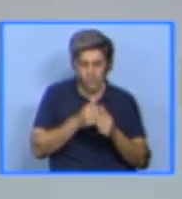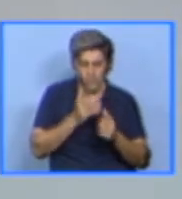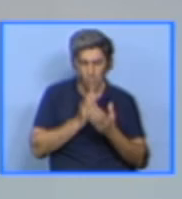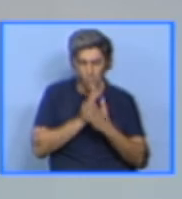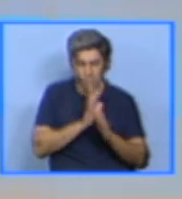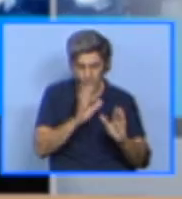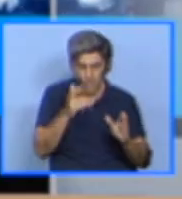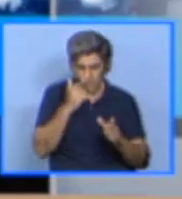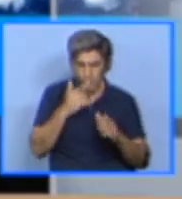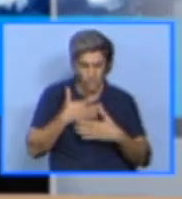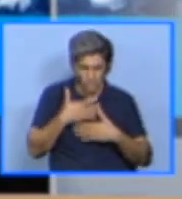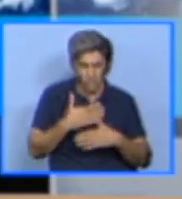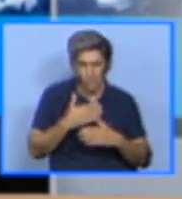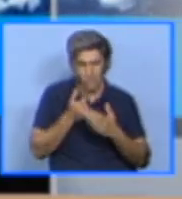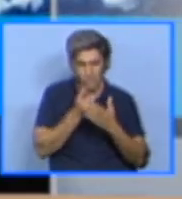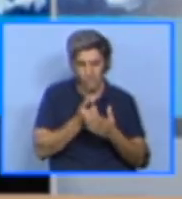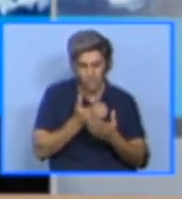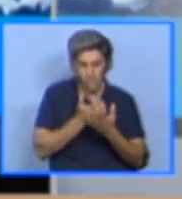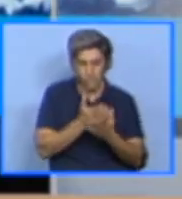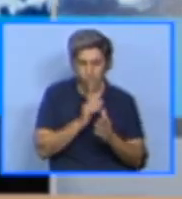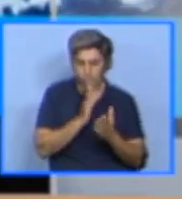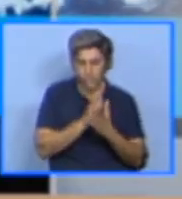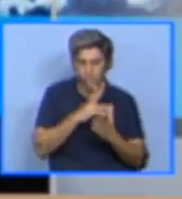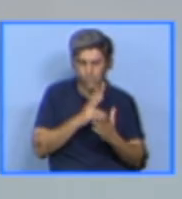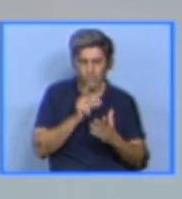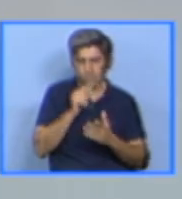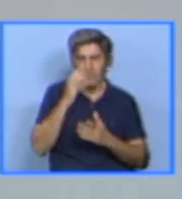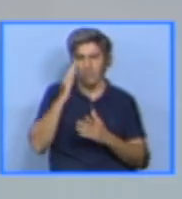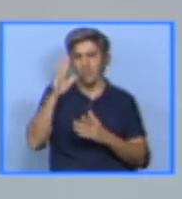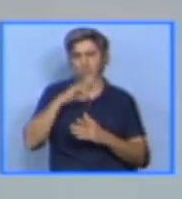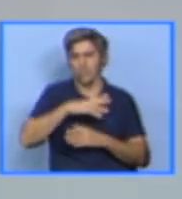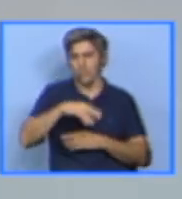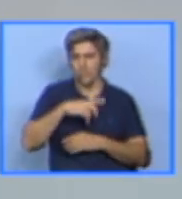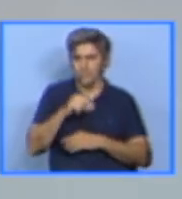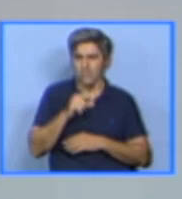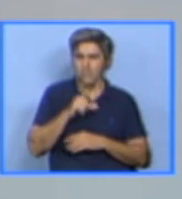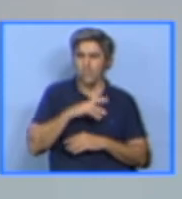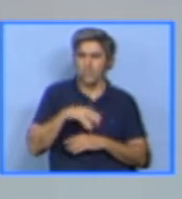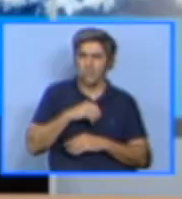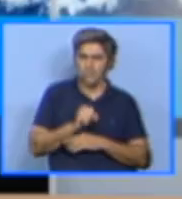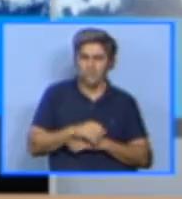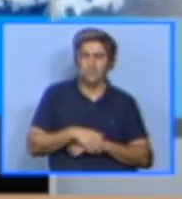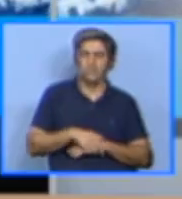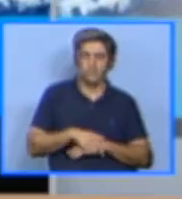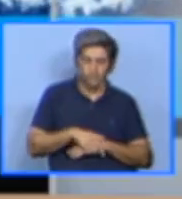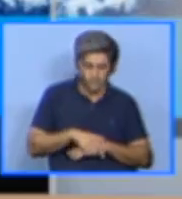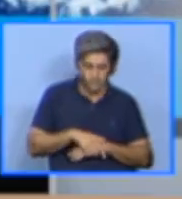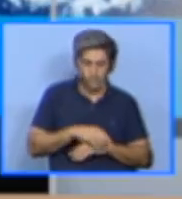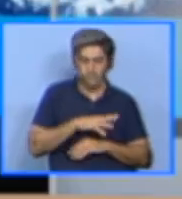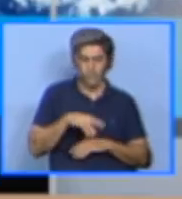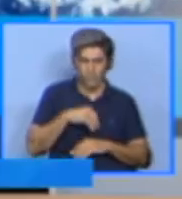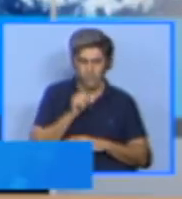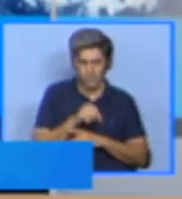mobilizar benfeitores não só de Portugal, mas de todo o mundo. Sem dúvida. E este relatório é mundial, não é? Este relatório é mundial e, de facto,